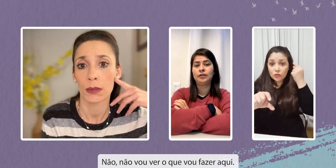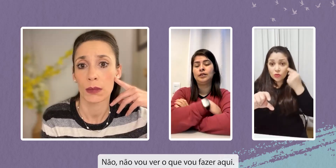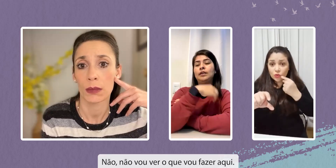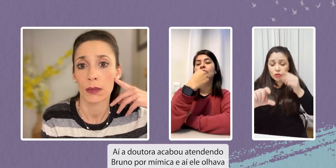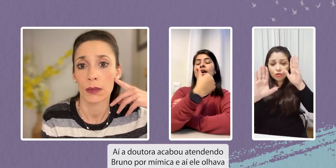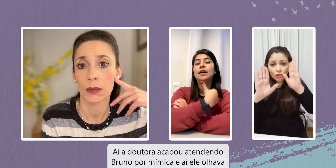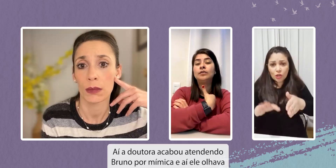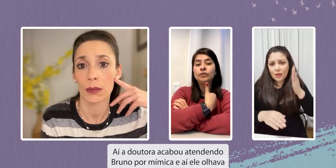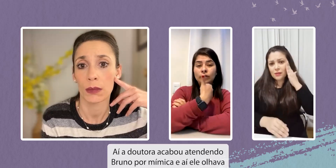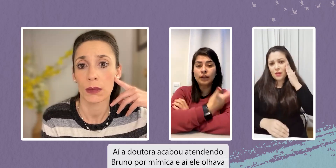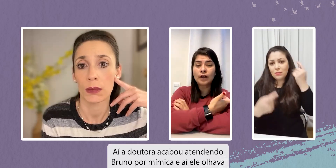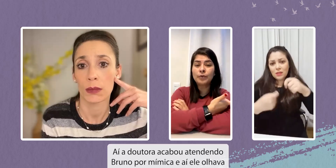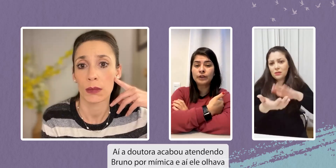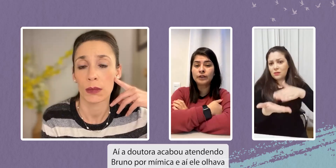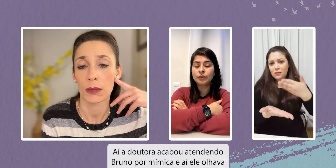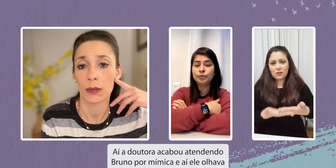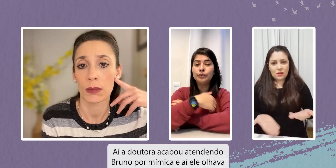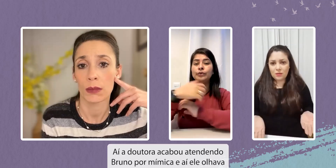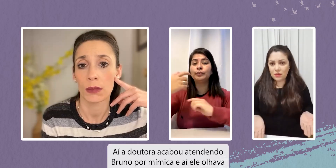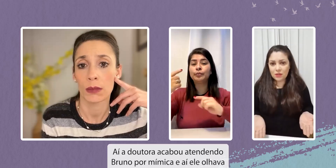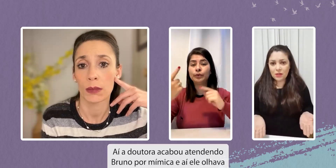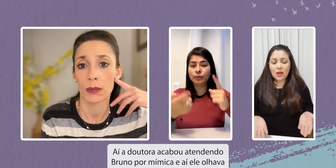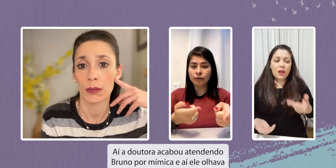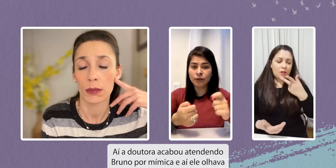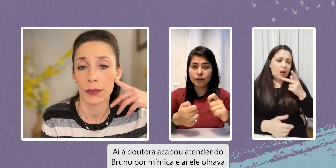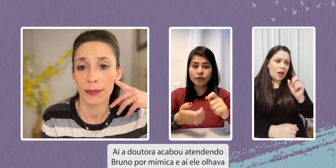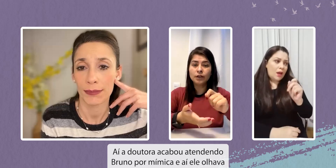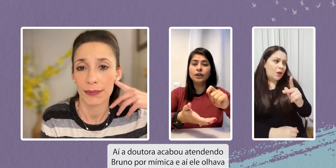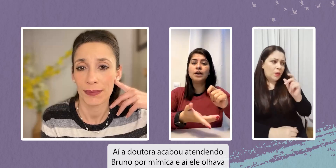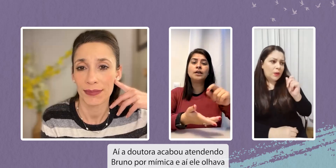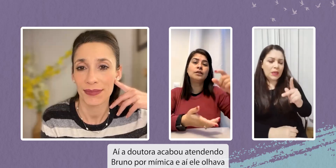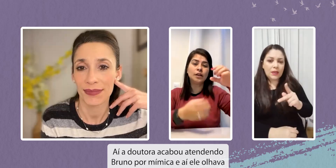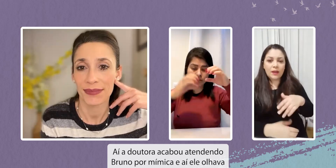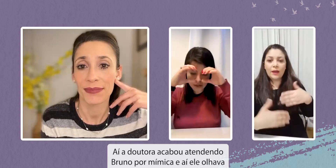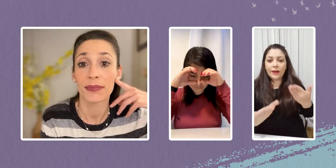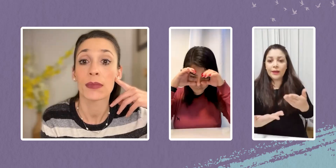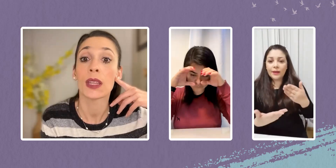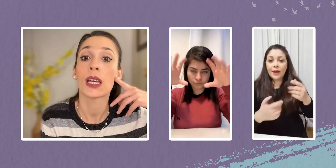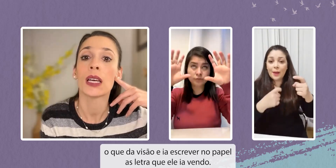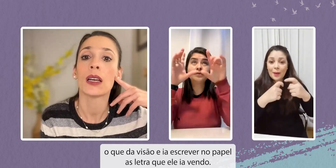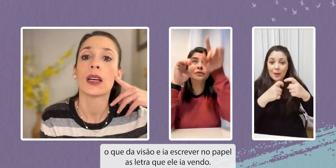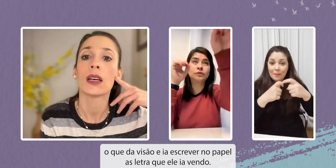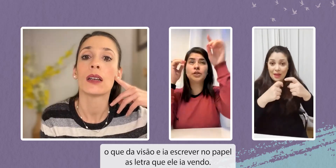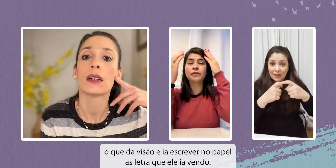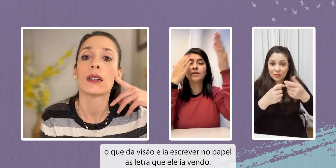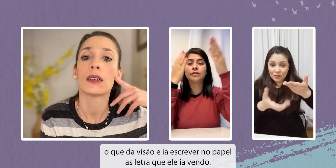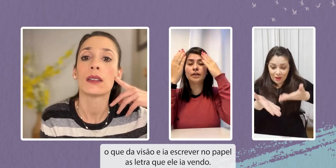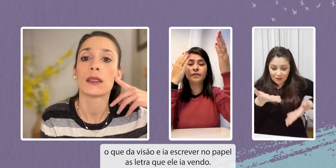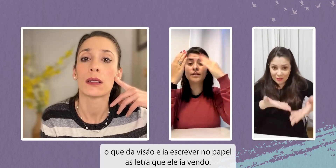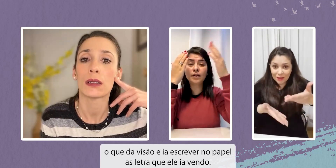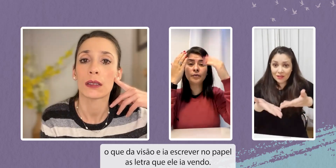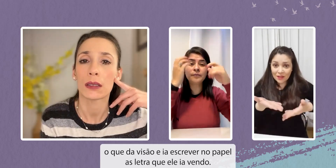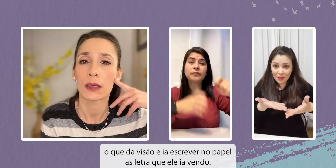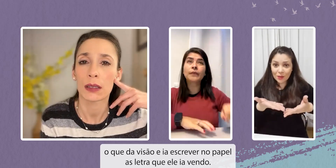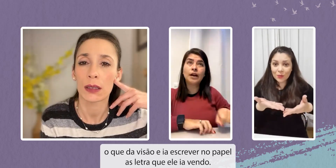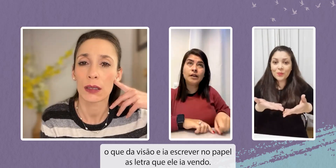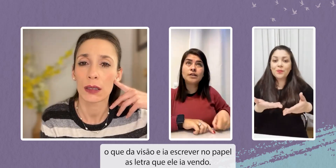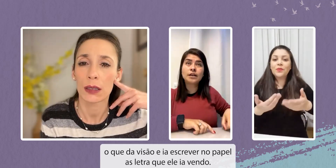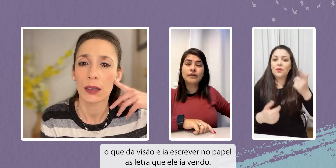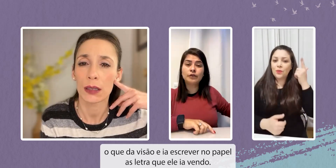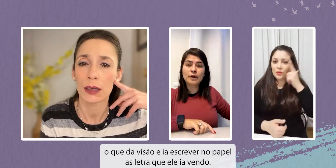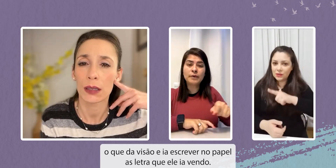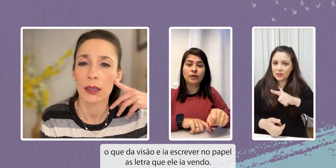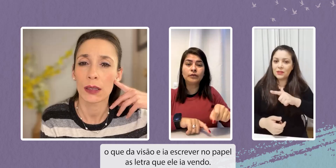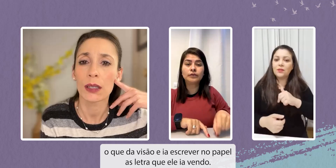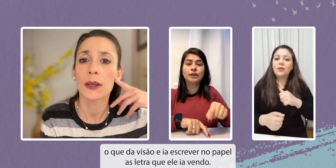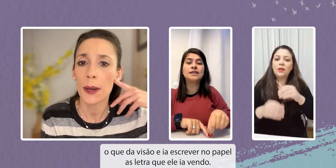aqui. Aí a doutora acabou atendendo o Bruno por mímica e aí ele olhava tinha que fazer da visão, aí ele ia